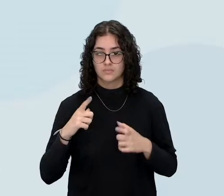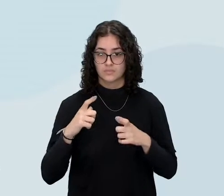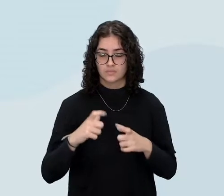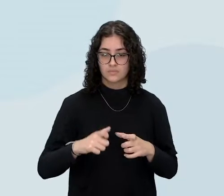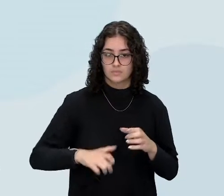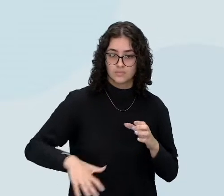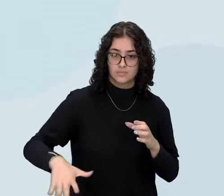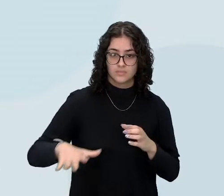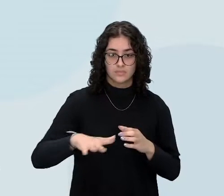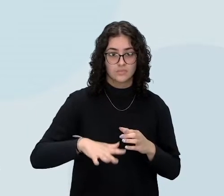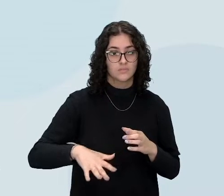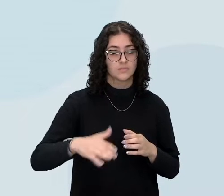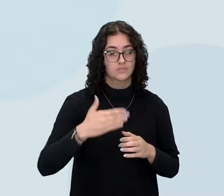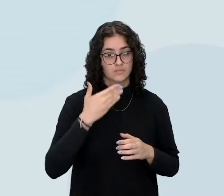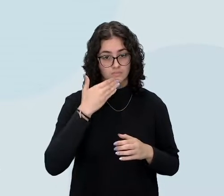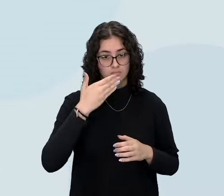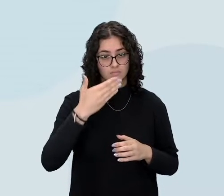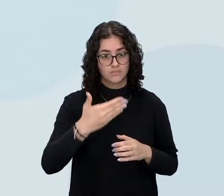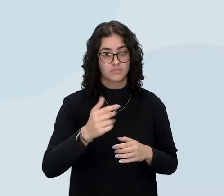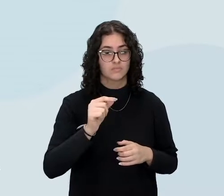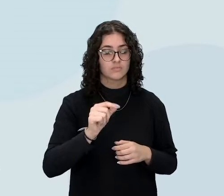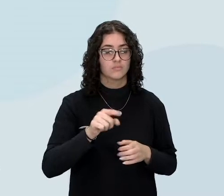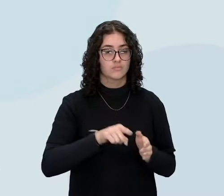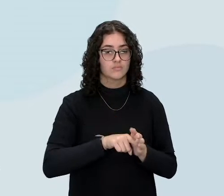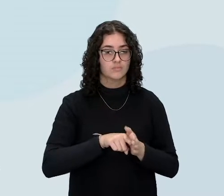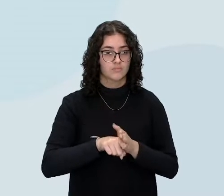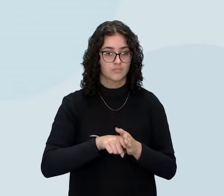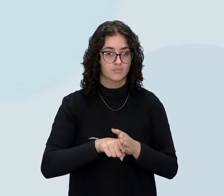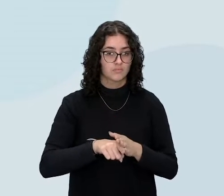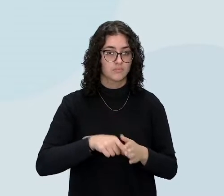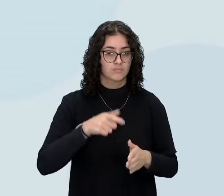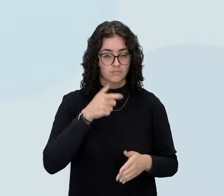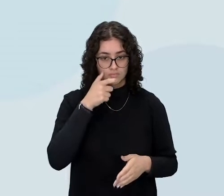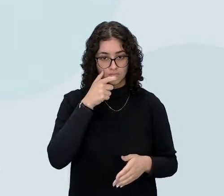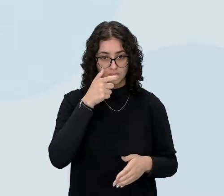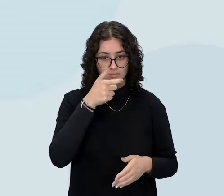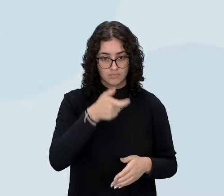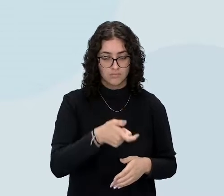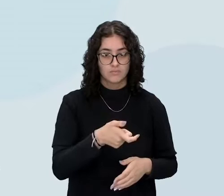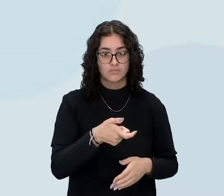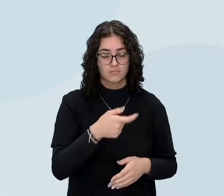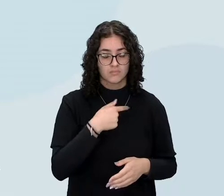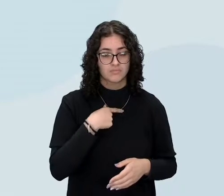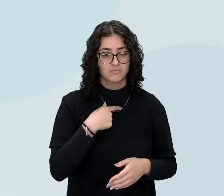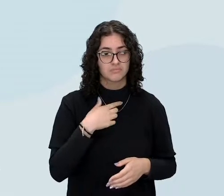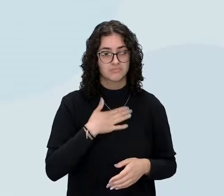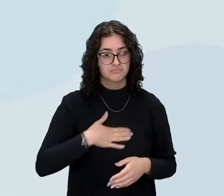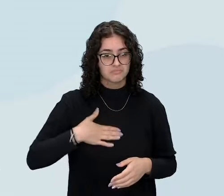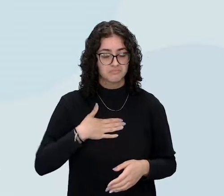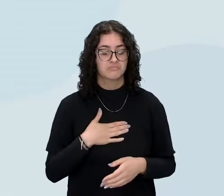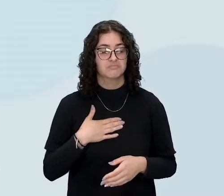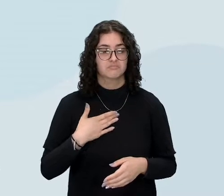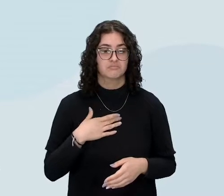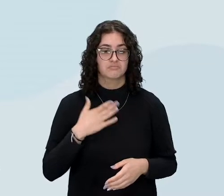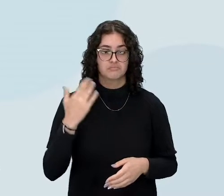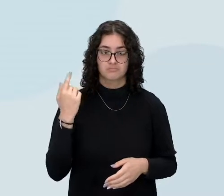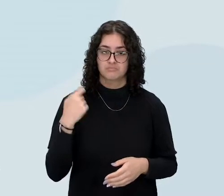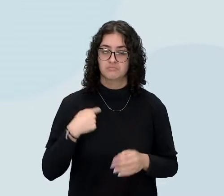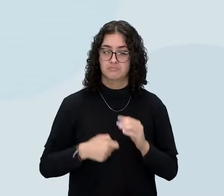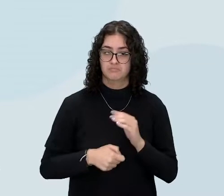a gente sugere investigar uma região super interessante que eu tive o prazer de estar lá uma vez,